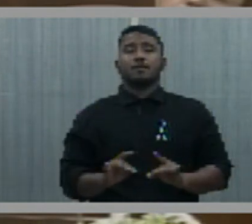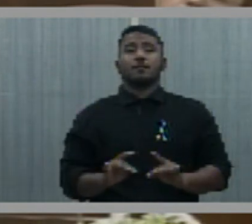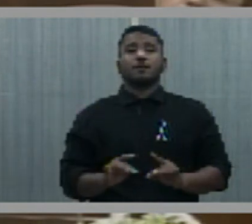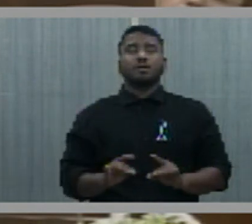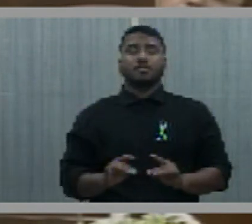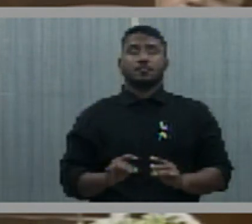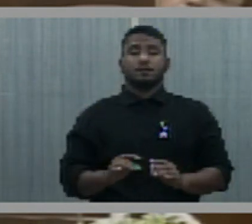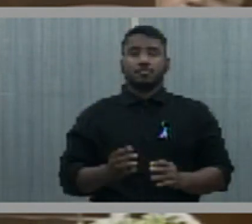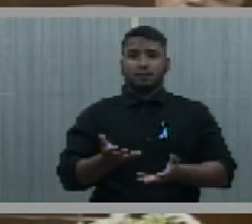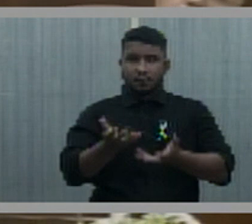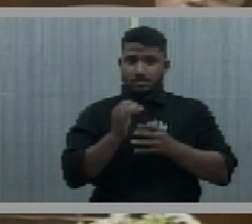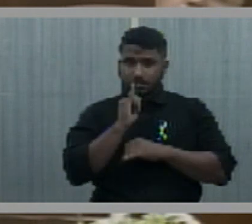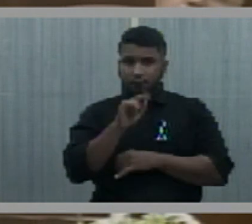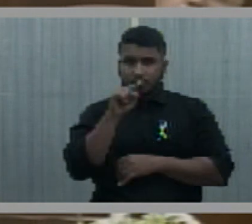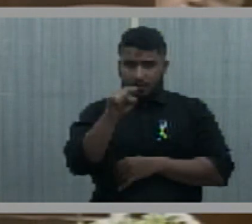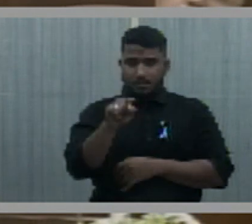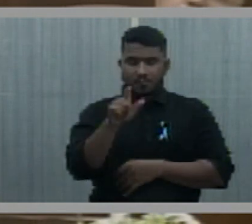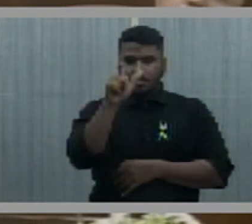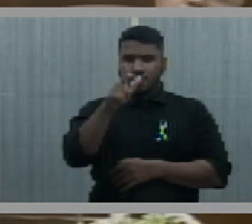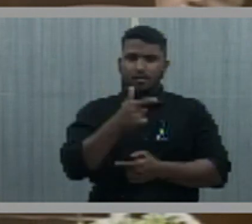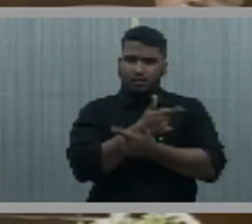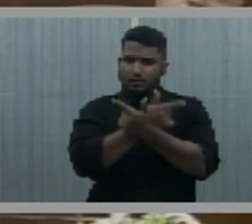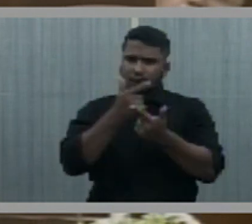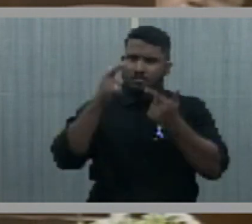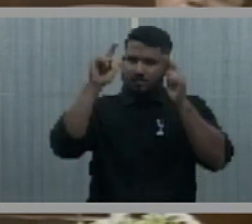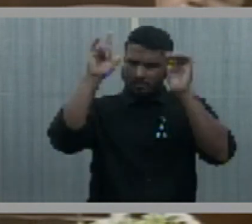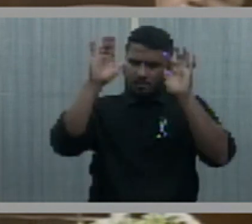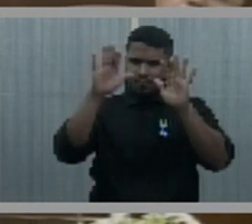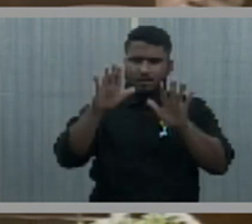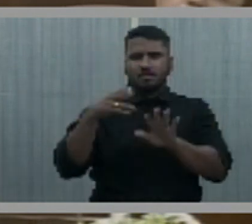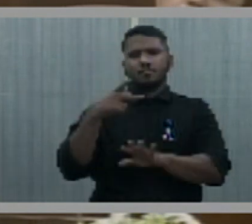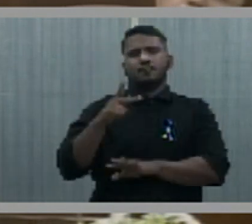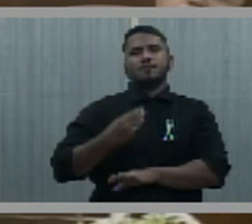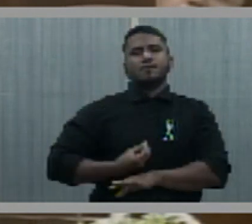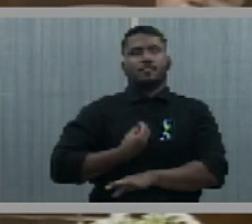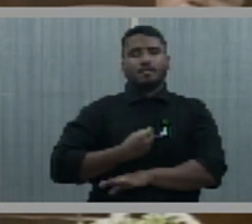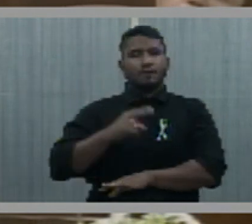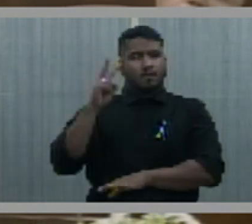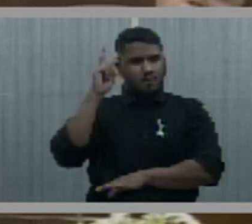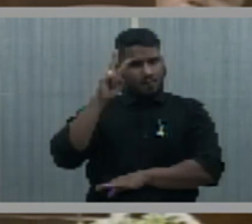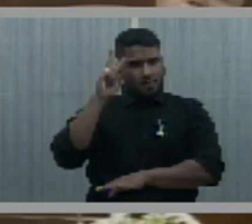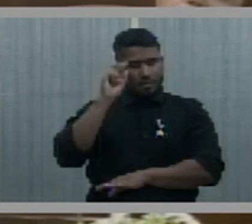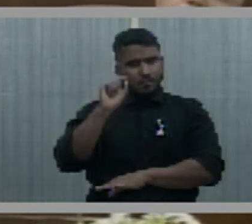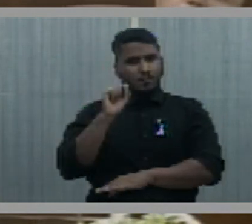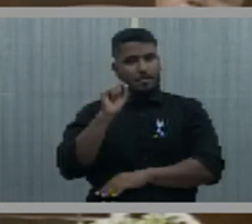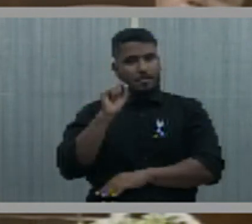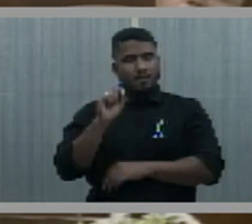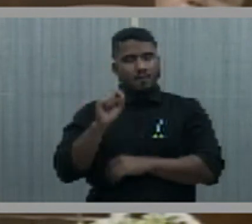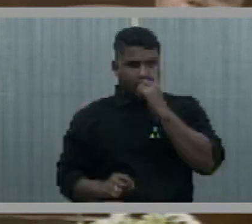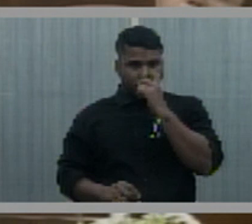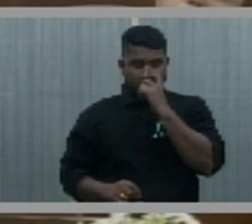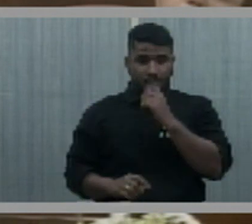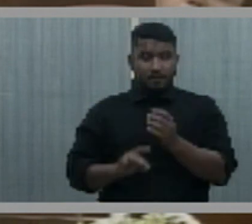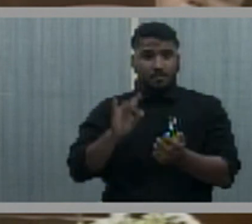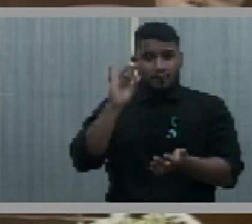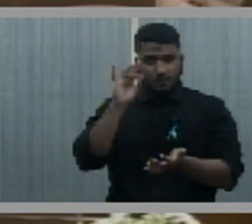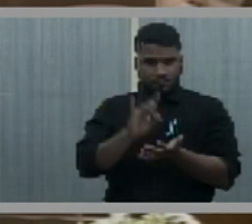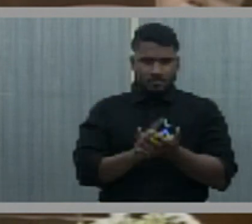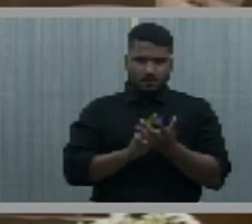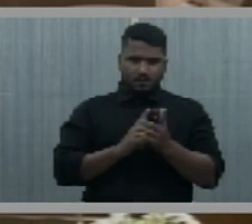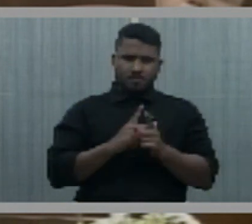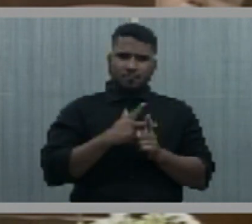desejando-lhe, Tereza, toda sorte de bênçãos, lembrando que nem sempre o verdadeiro